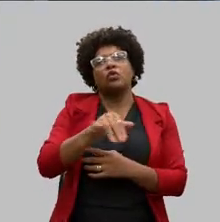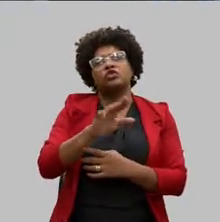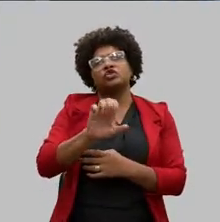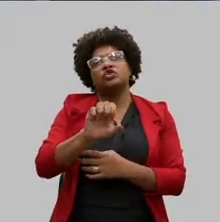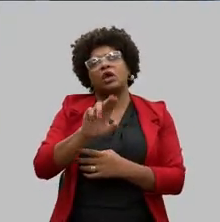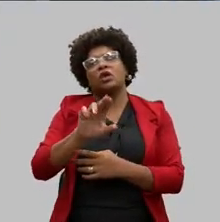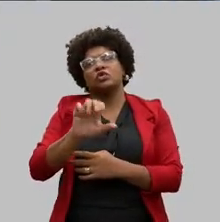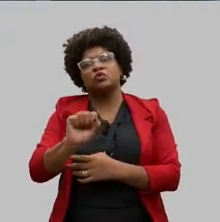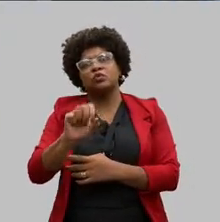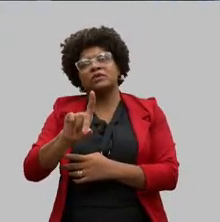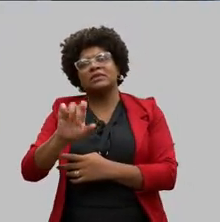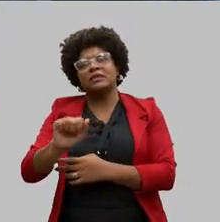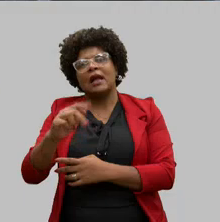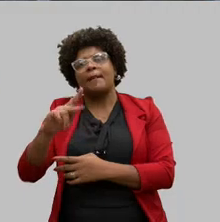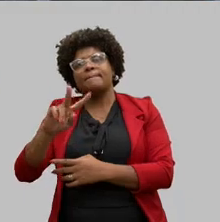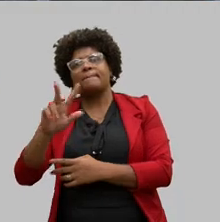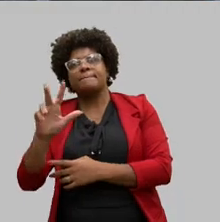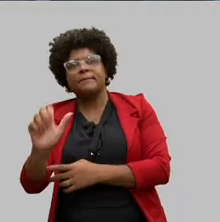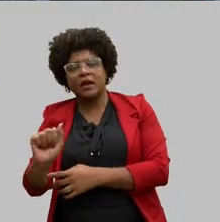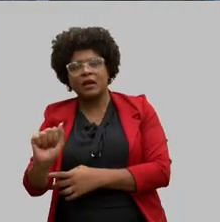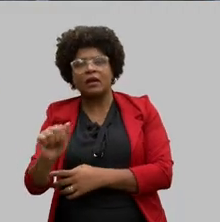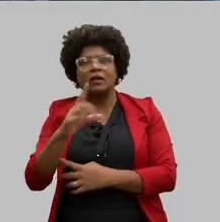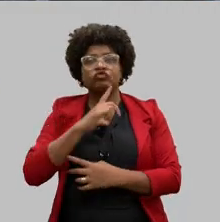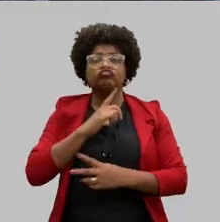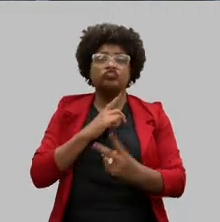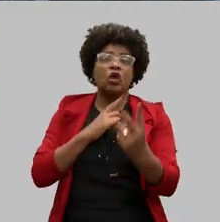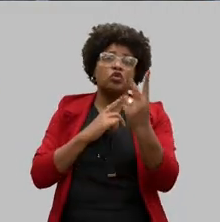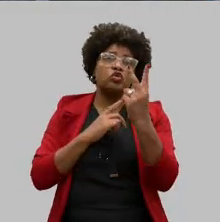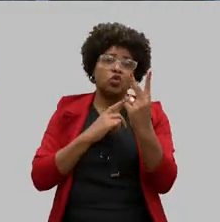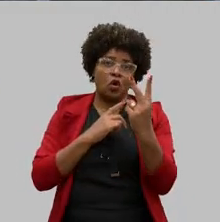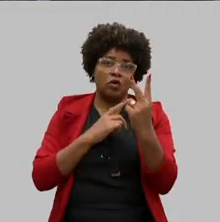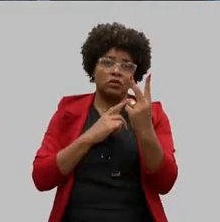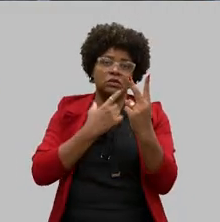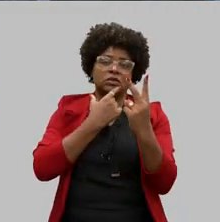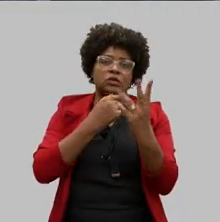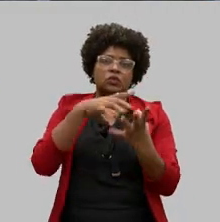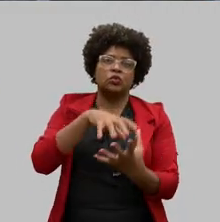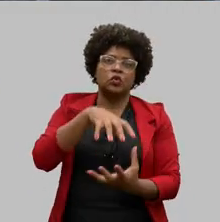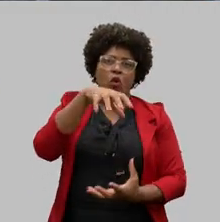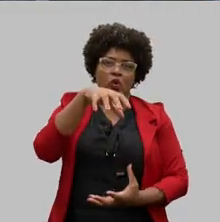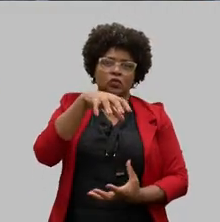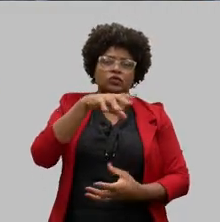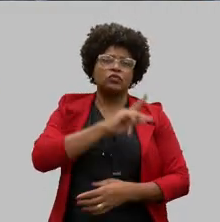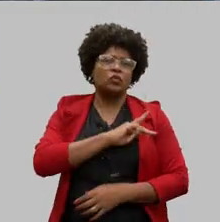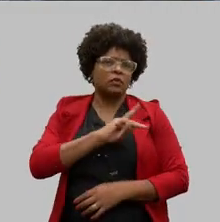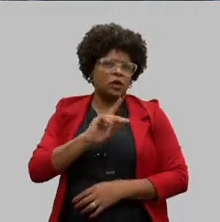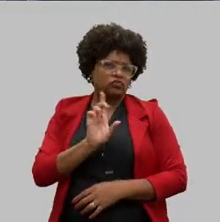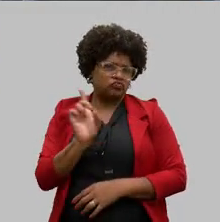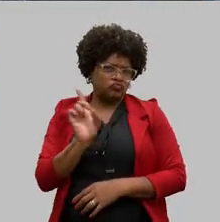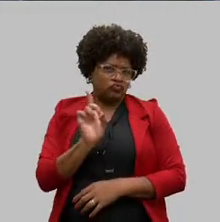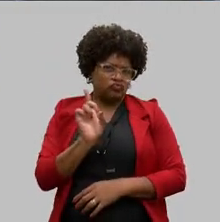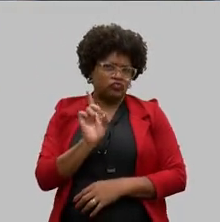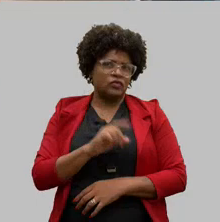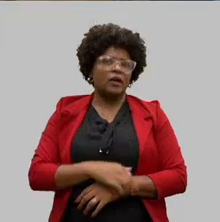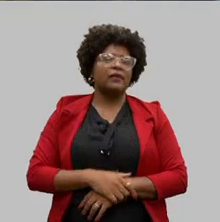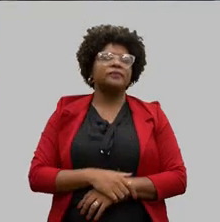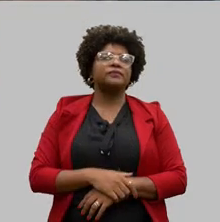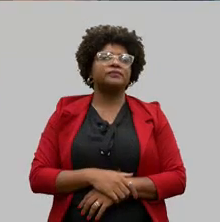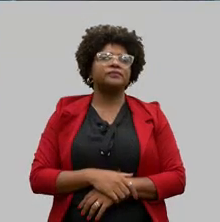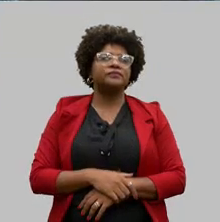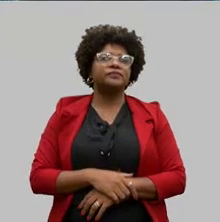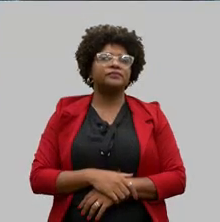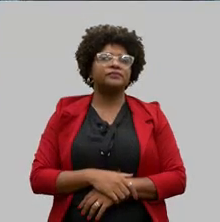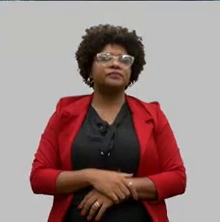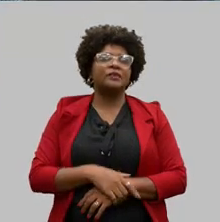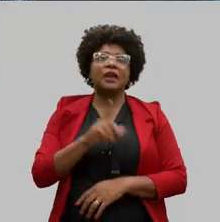dos idosos e tinha dois idosos que segundo o presidente lá acho que nem era Presidente era uma era assistente